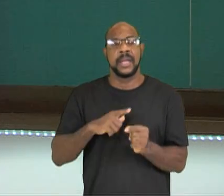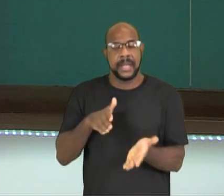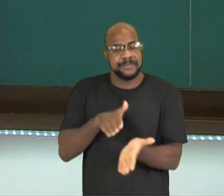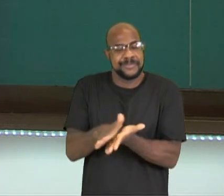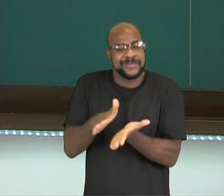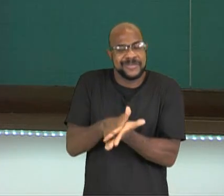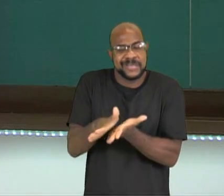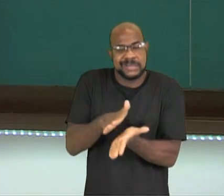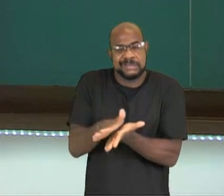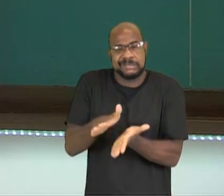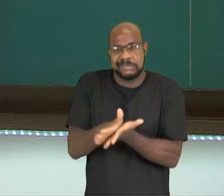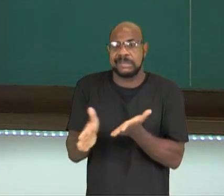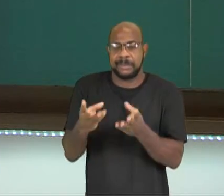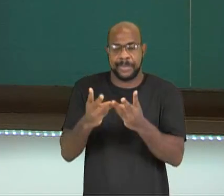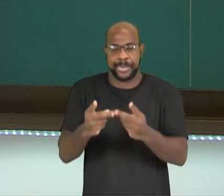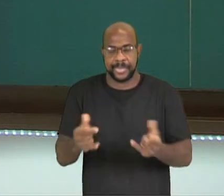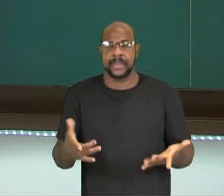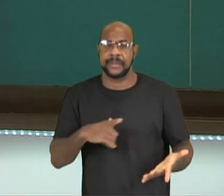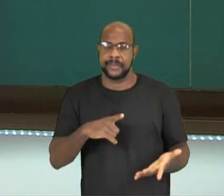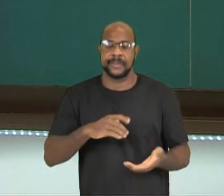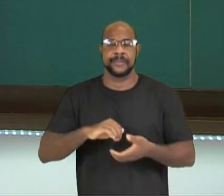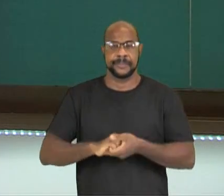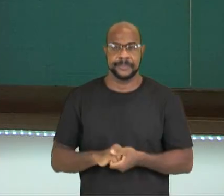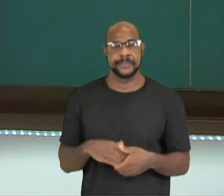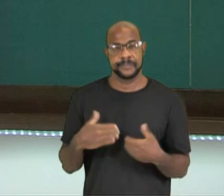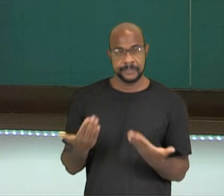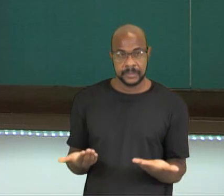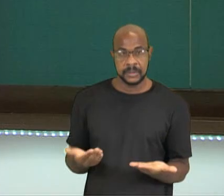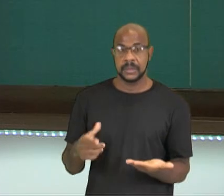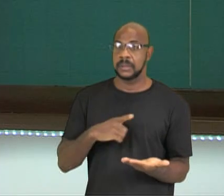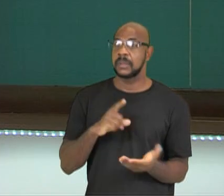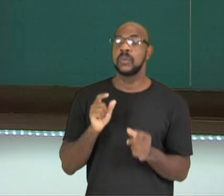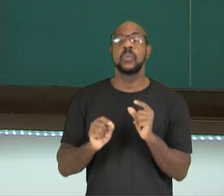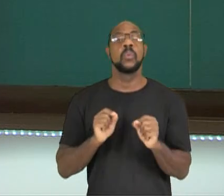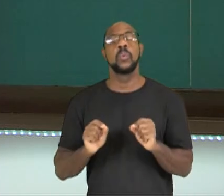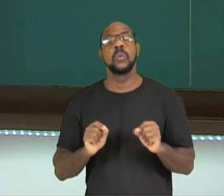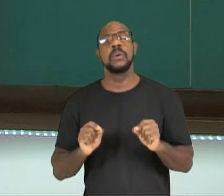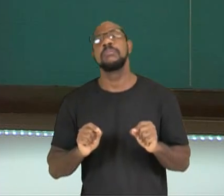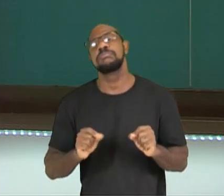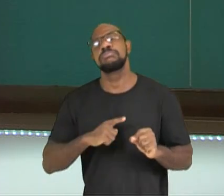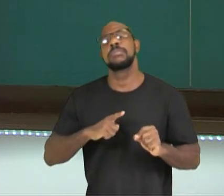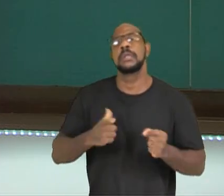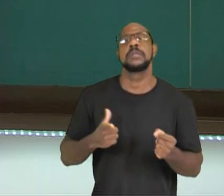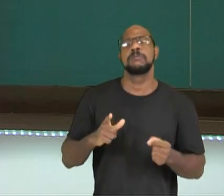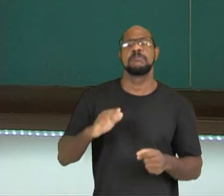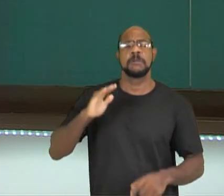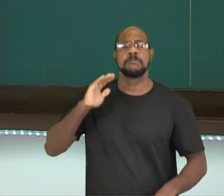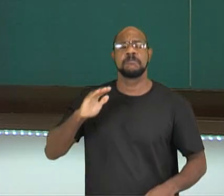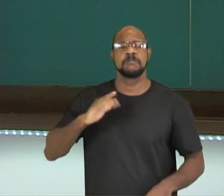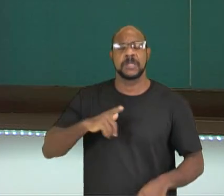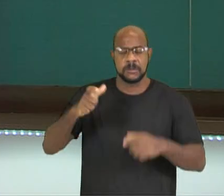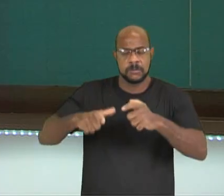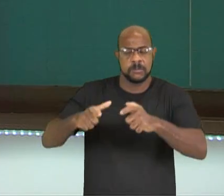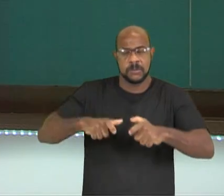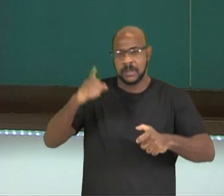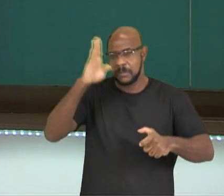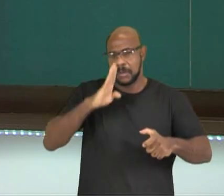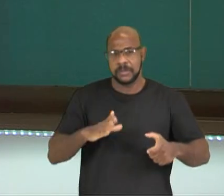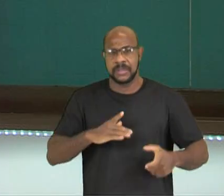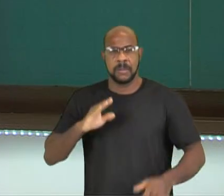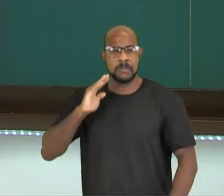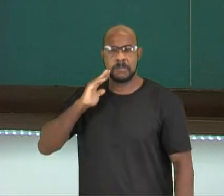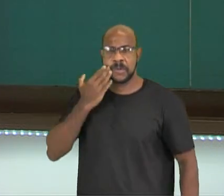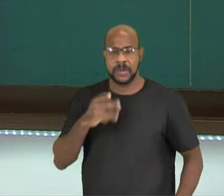desgastado. Existem algumas porções do nosso território que são de mais de 1 bilhão, 2 bilhões de anos